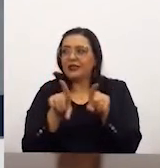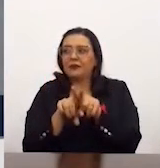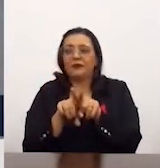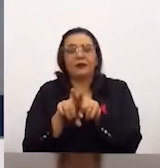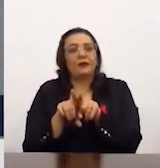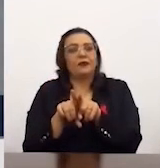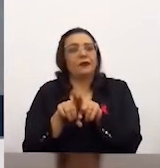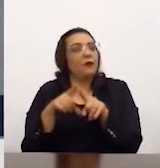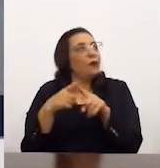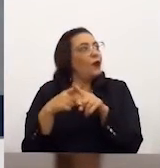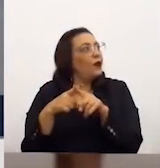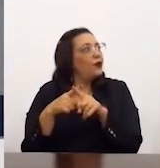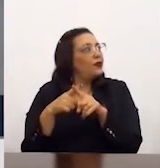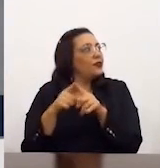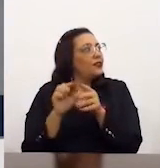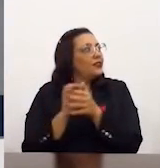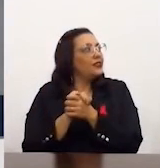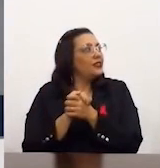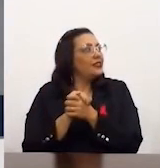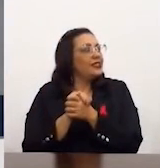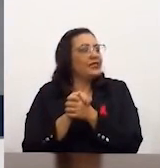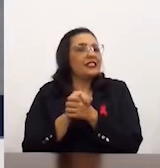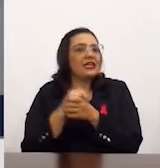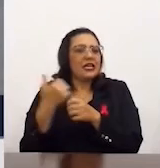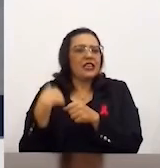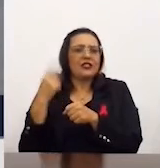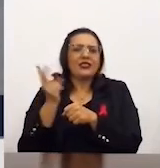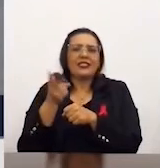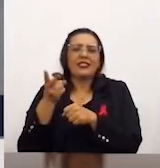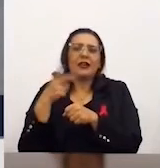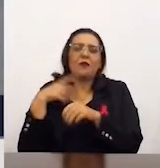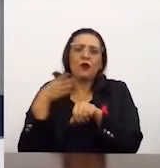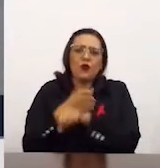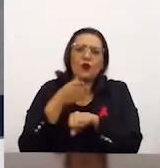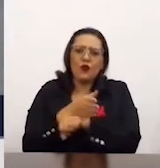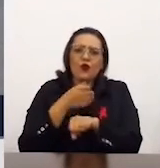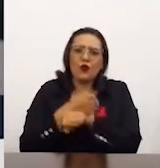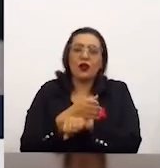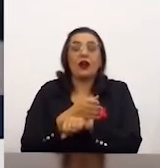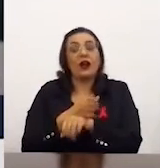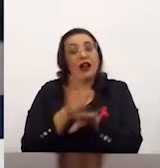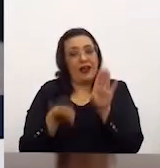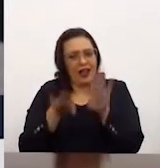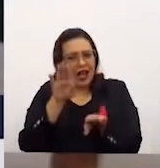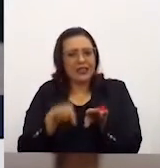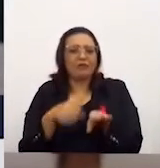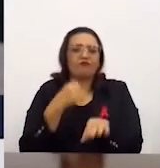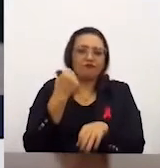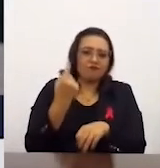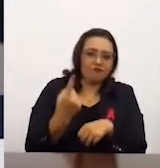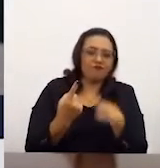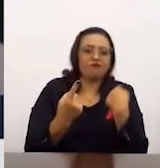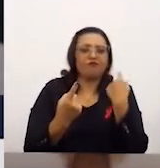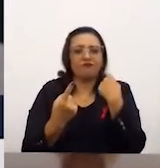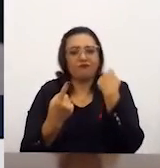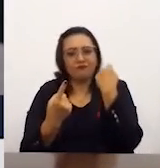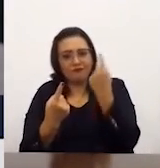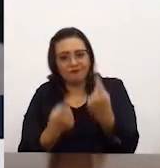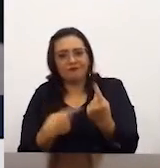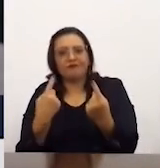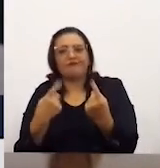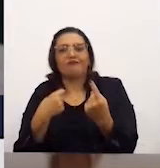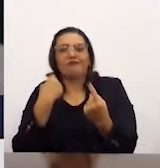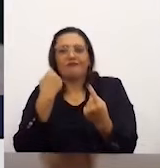utilizar R$ 540 mil reais por meio do convênio com o governo do Estado para a instalação de 5 areninhas esportivas